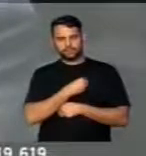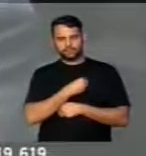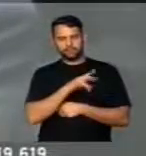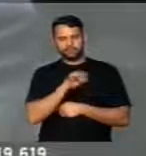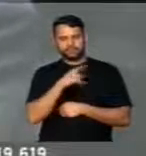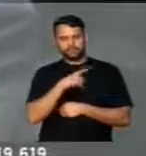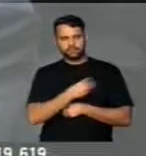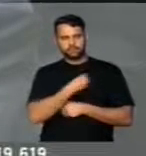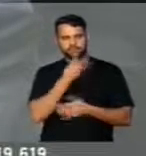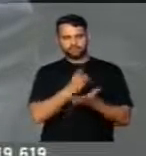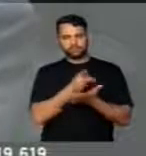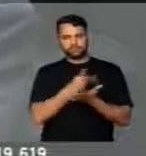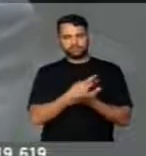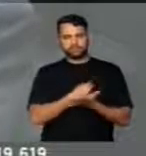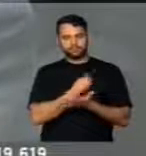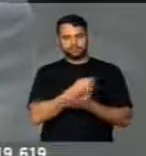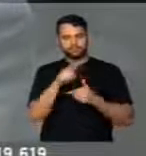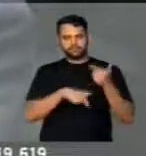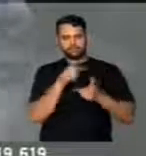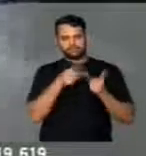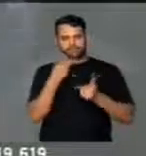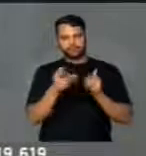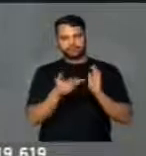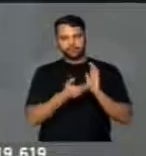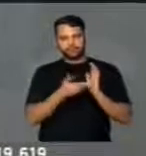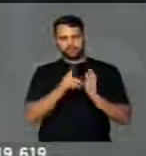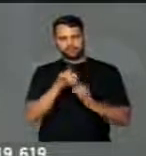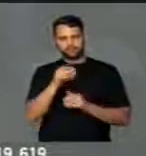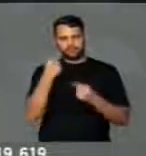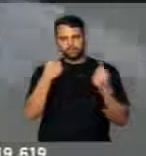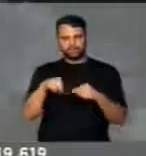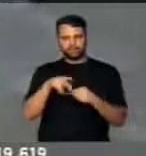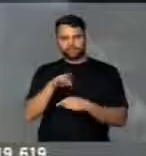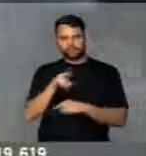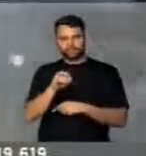recesso, dessemos continuidade aos trabalhos nessa casa. O PSB é contra o recesso. Camisa.